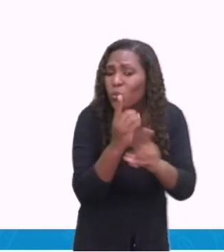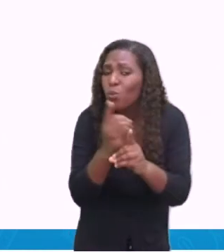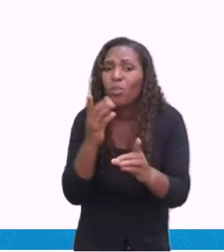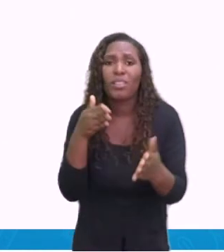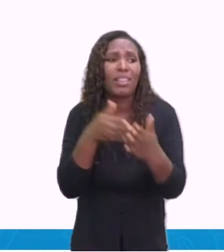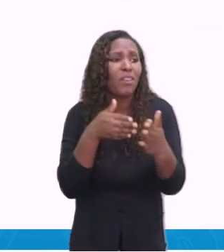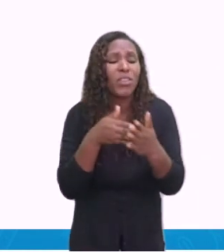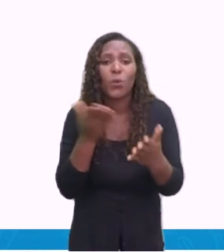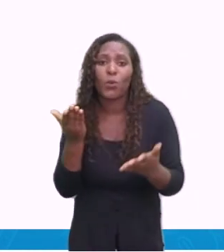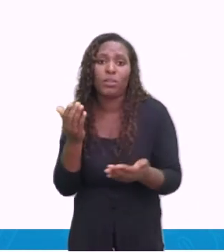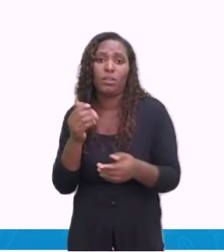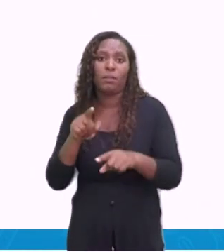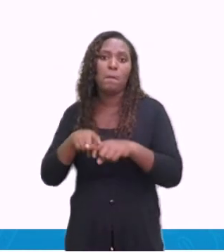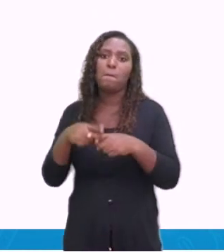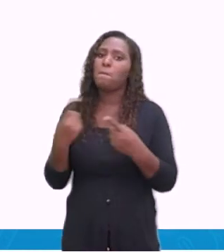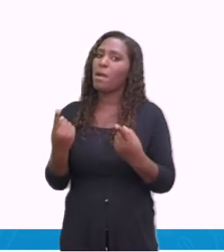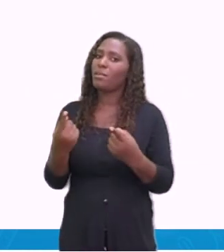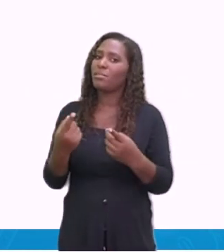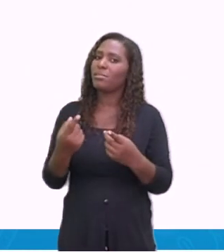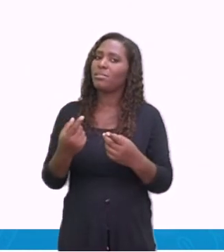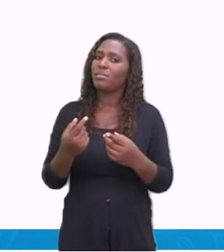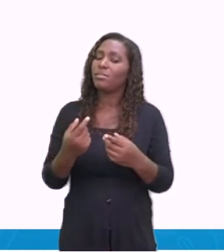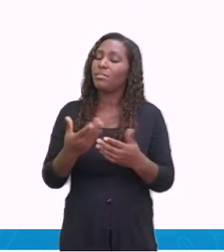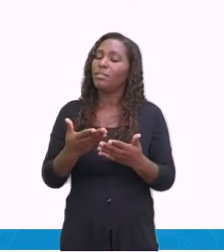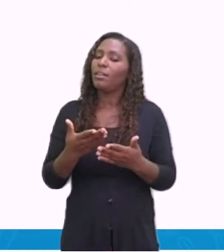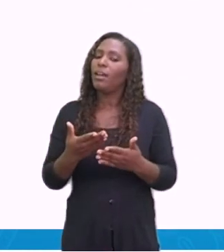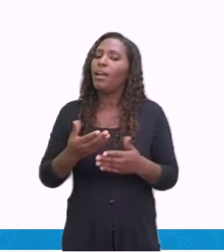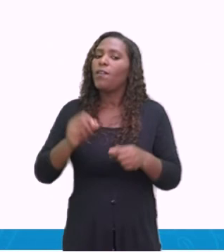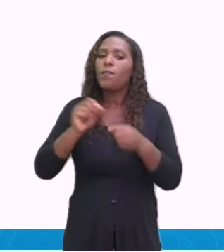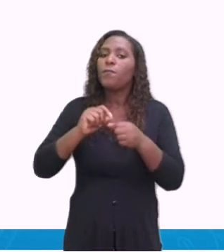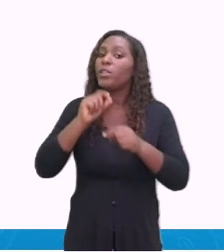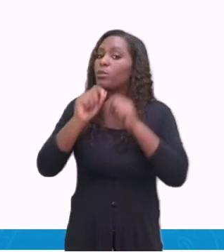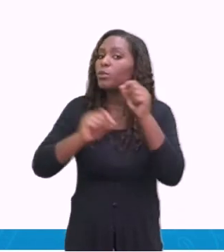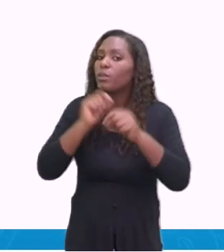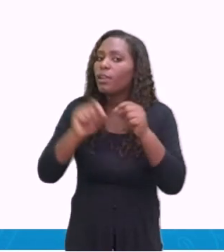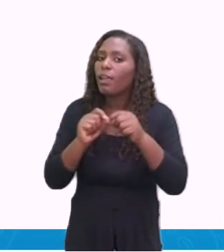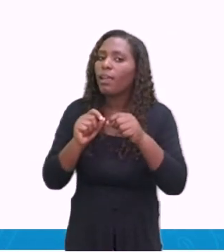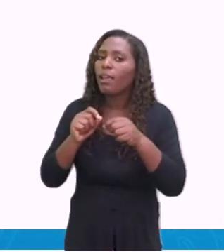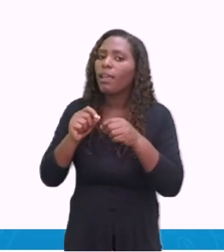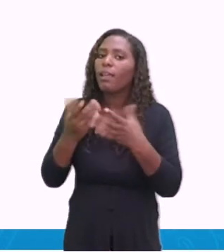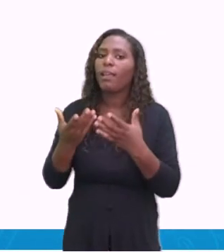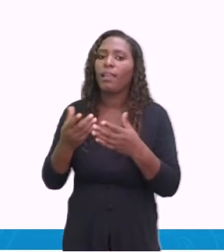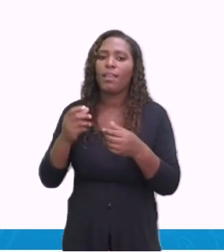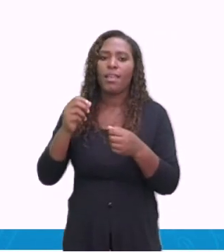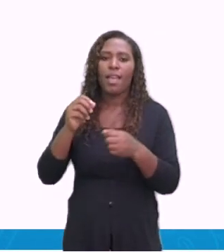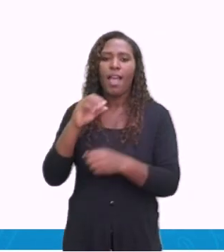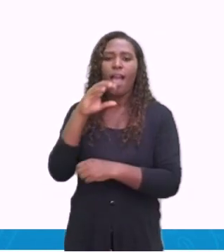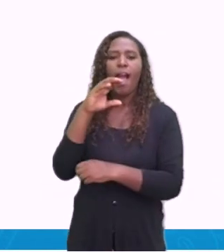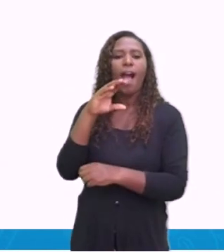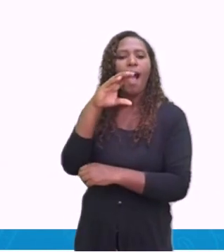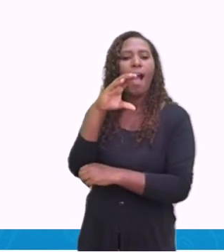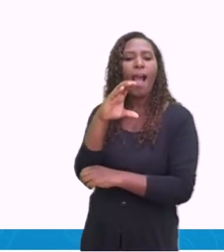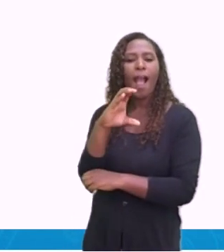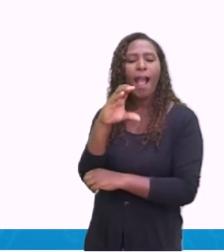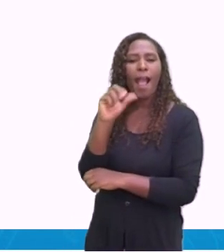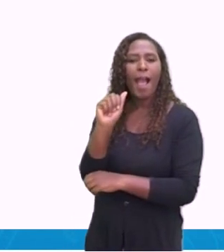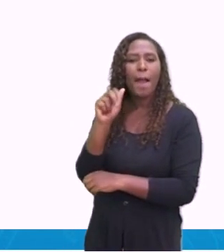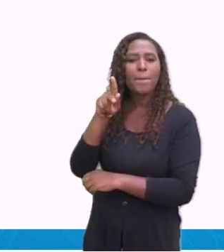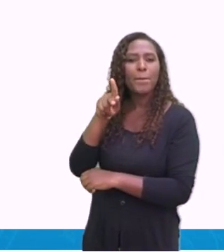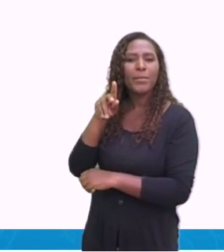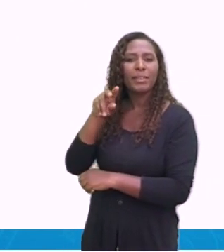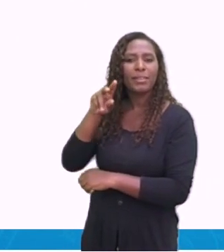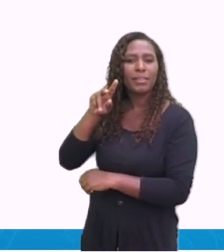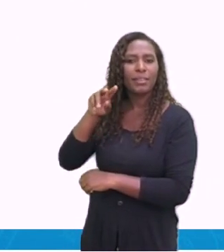localizados, optou-se pela colonização através do sistema de capitanias hereditárias e